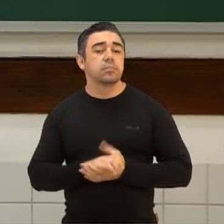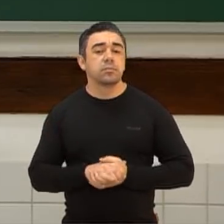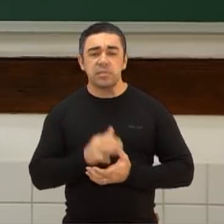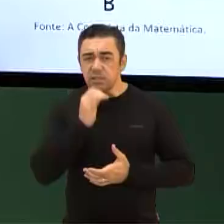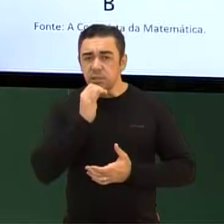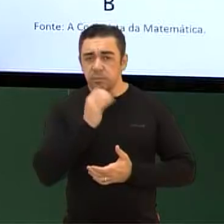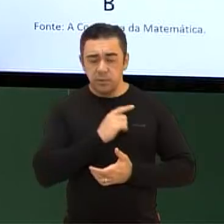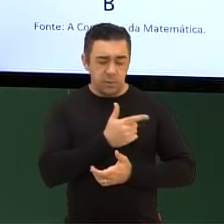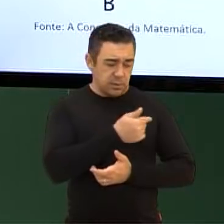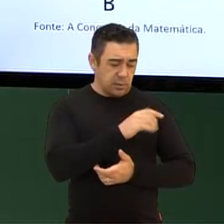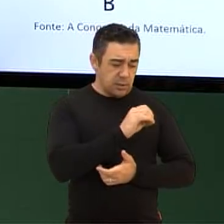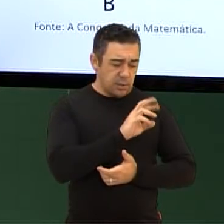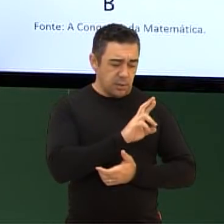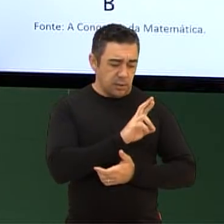reais dividido em duas partes, tenho